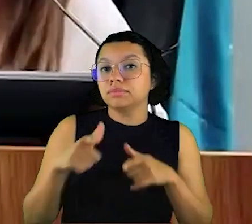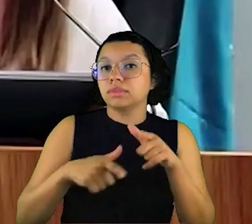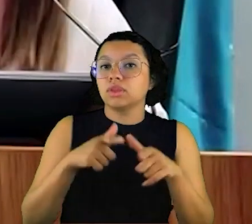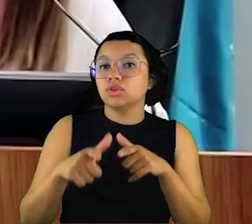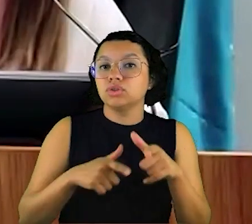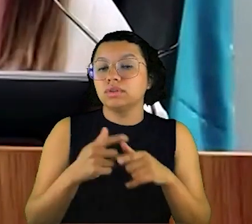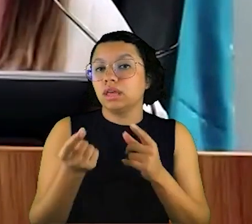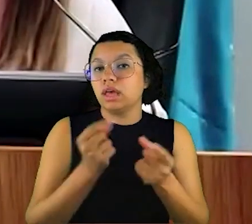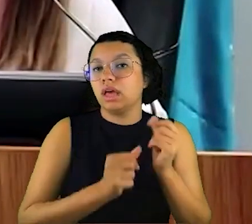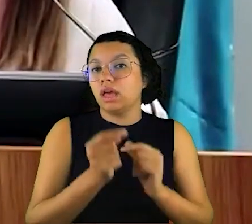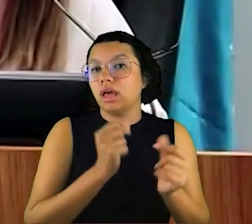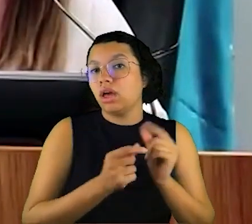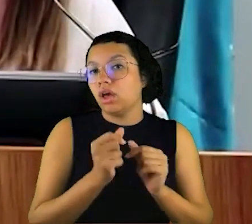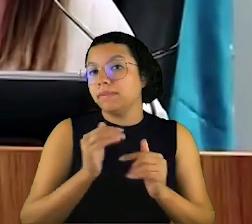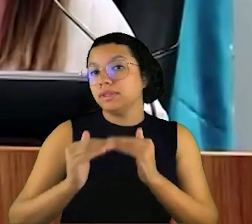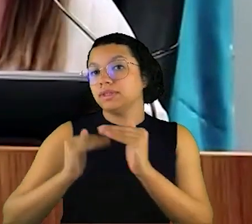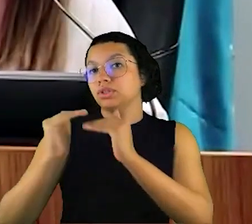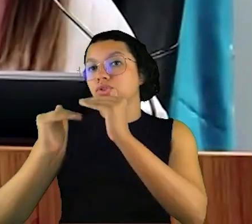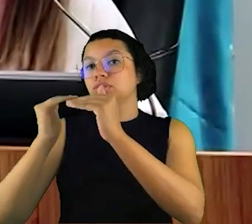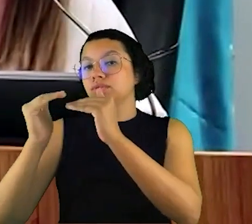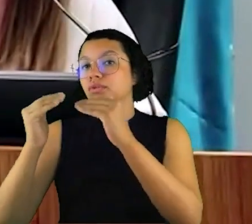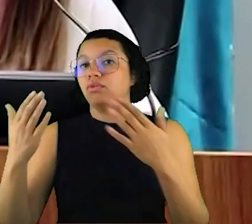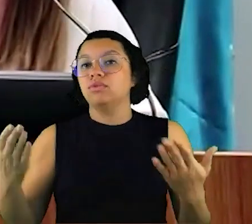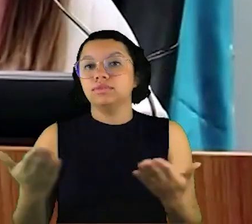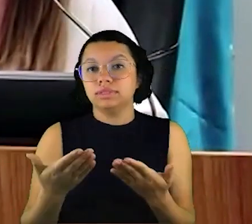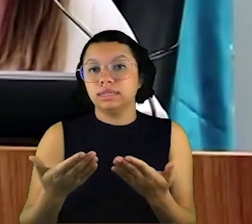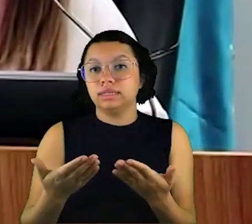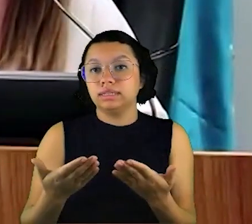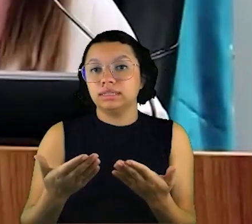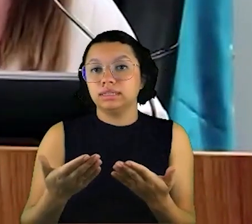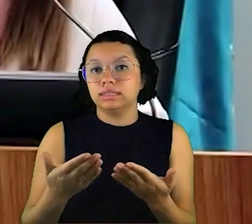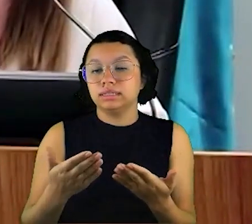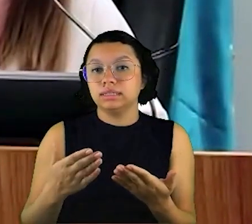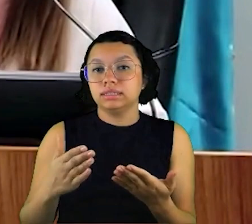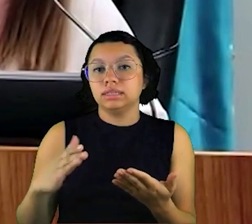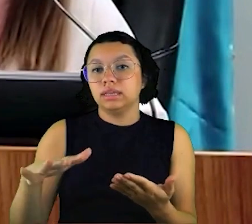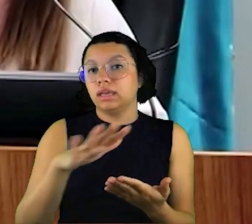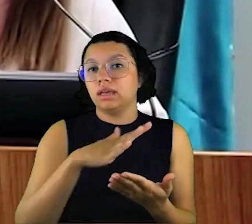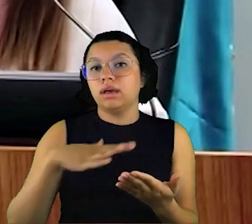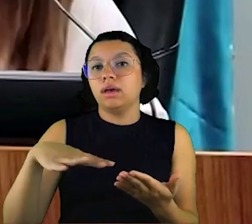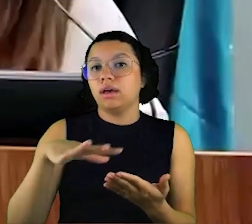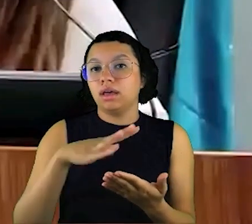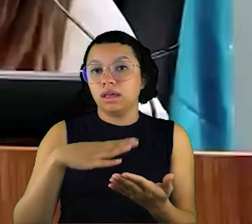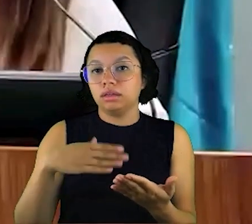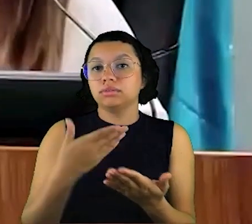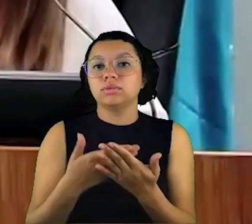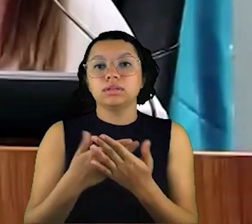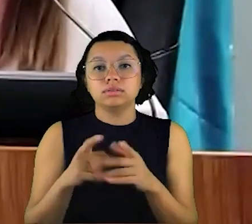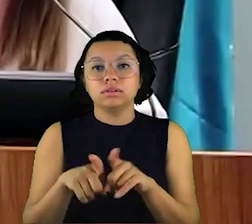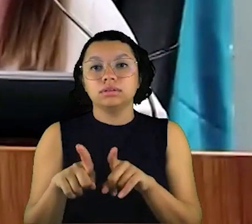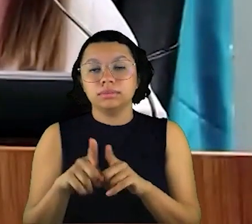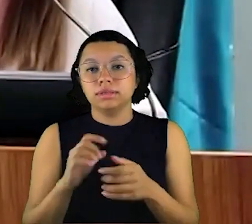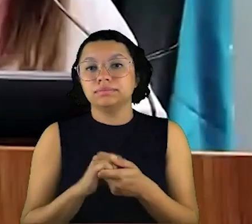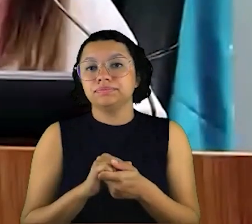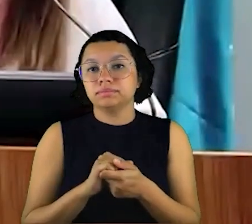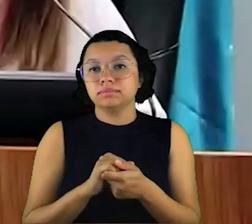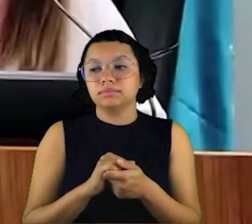existem atividades econômicas que se desenvolvem nesse plano, inclusive educacionais.